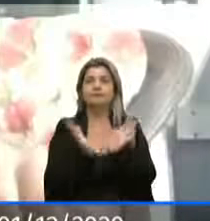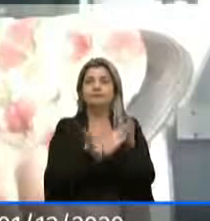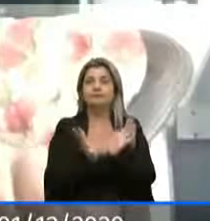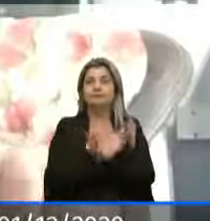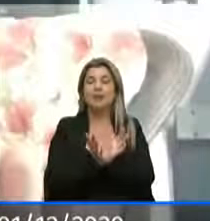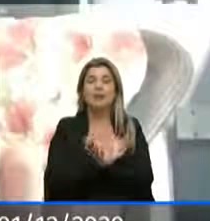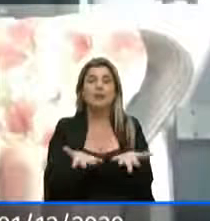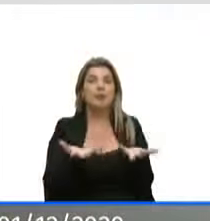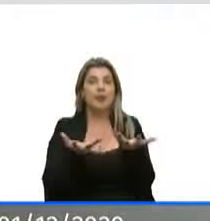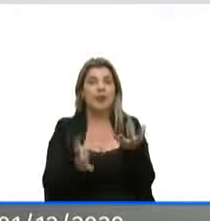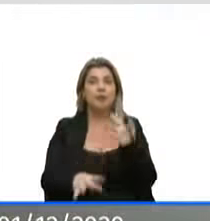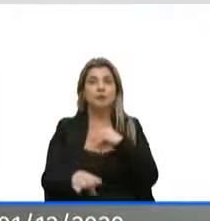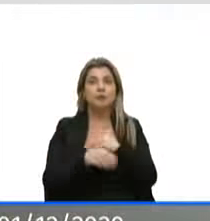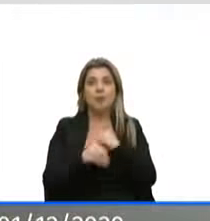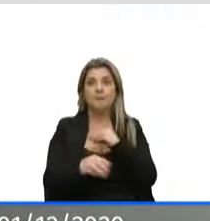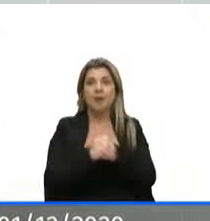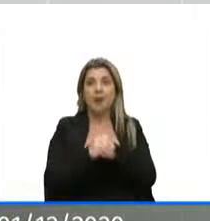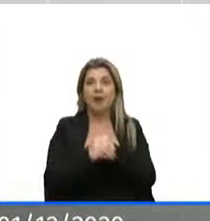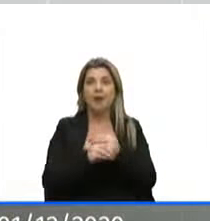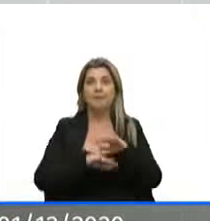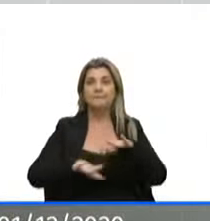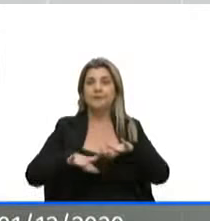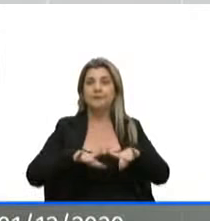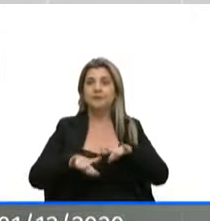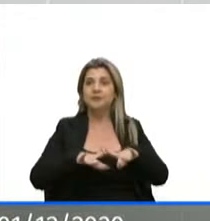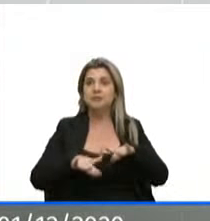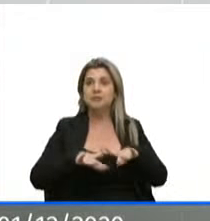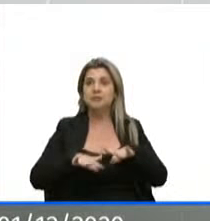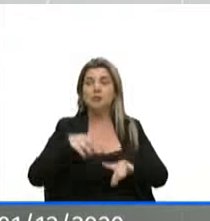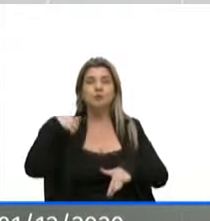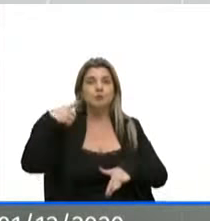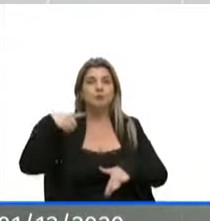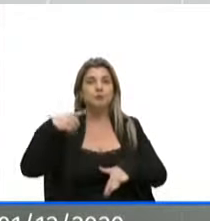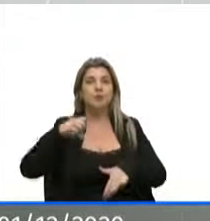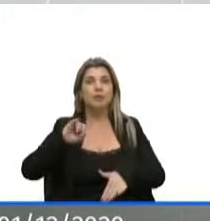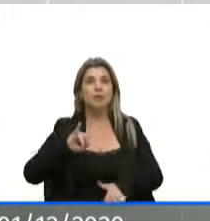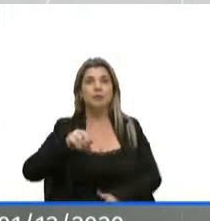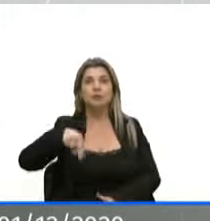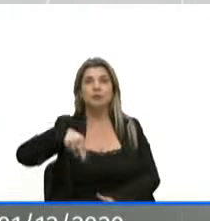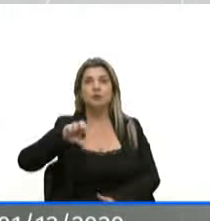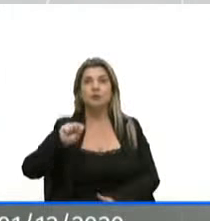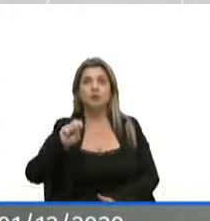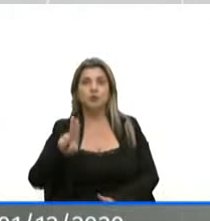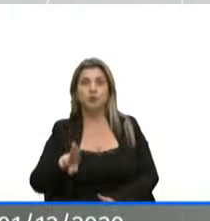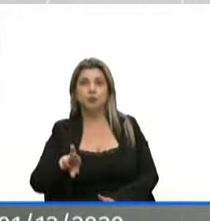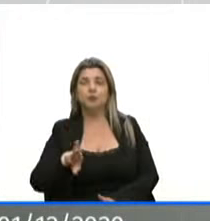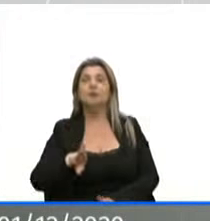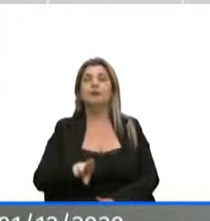quero me somar aqui à manifestação do deputado Suri, do deputado Rui.